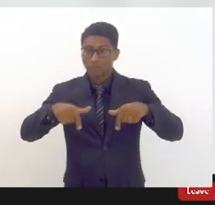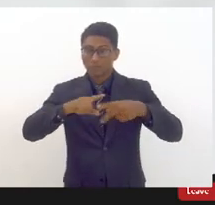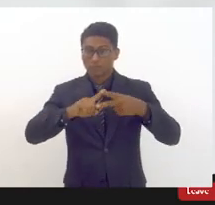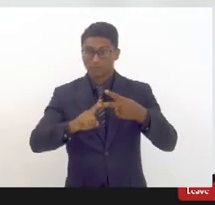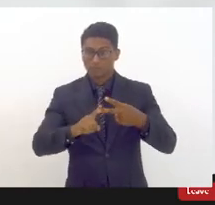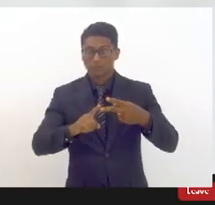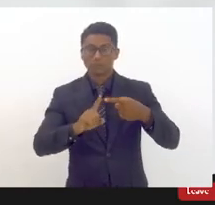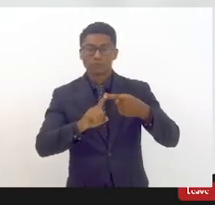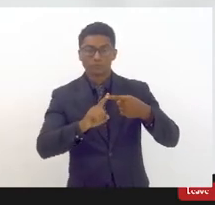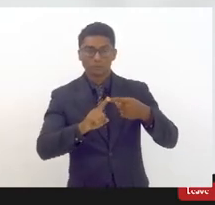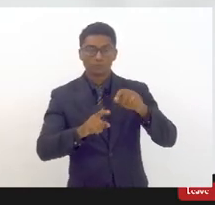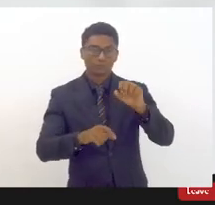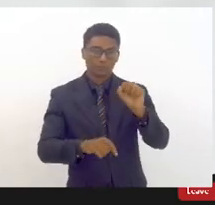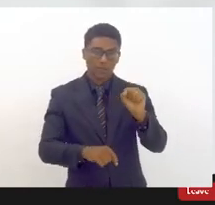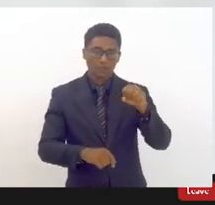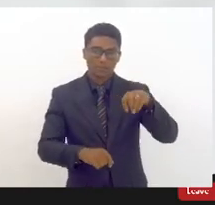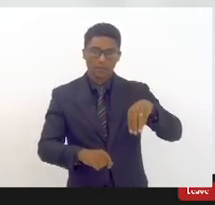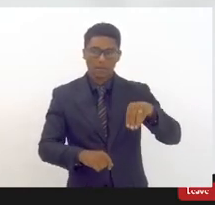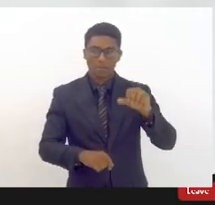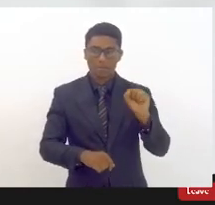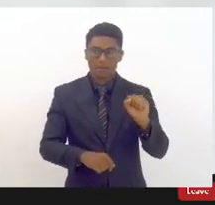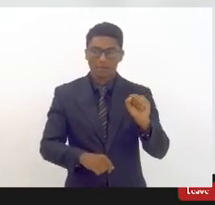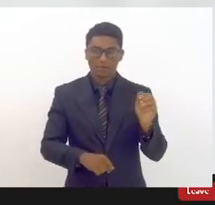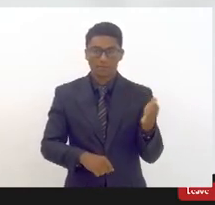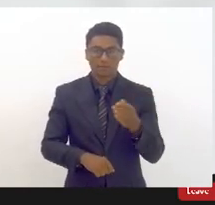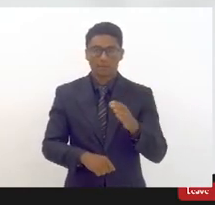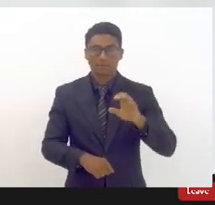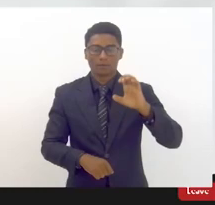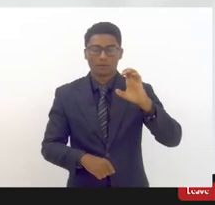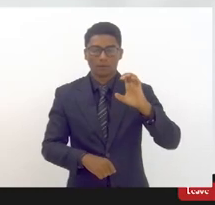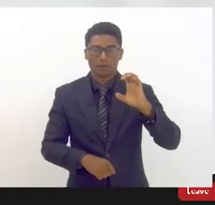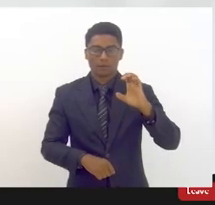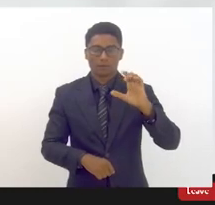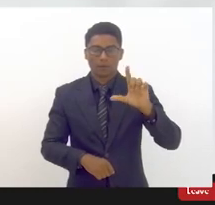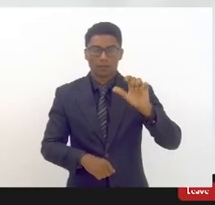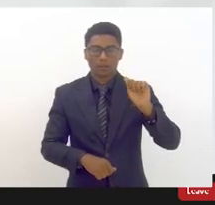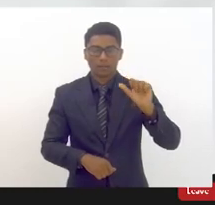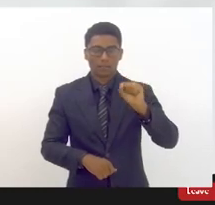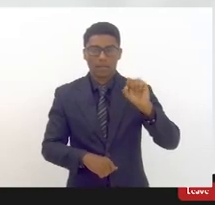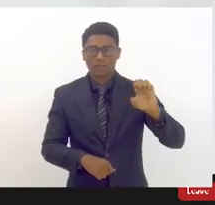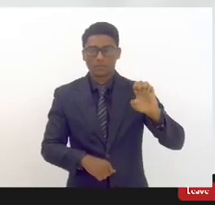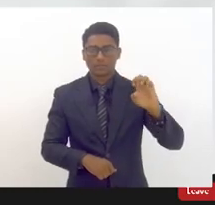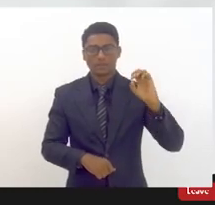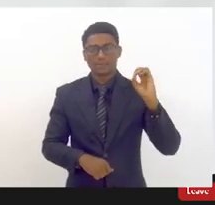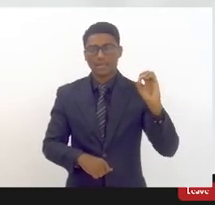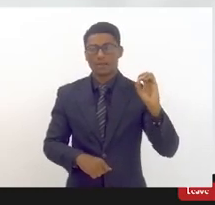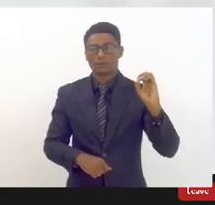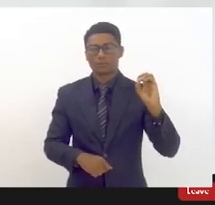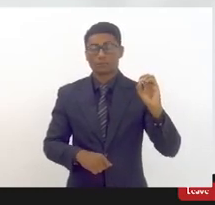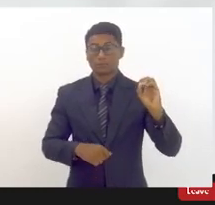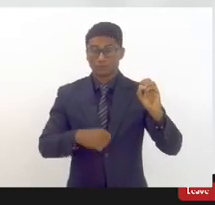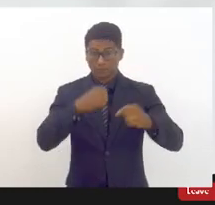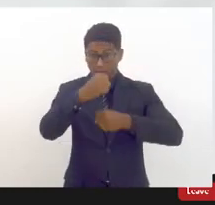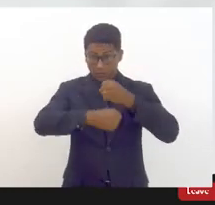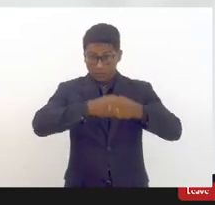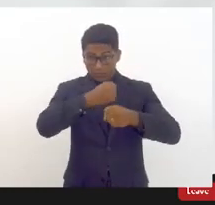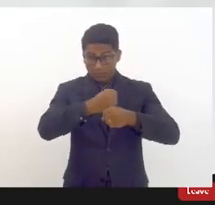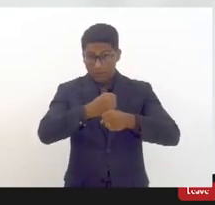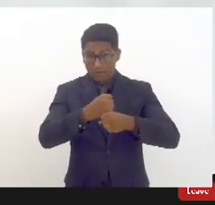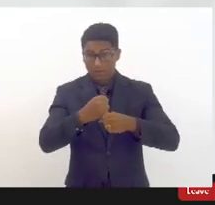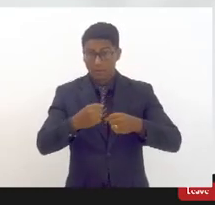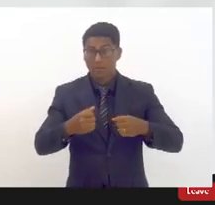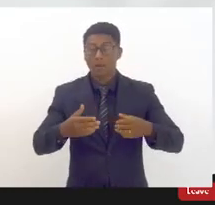SMS Classe Zero, para ter efeitos mais imediatos já no início do próximo ano, inicialmente com teste